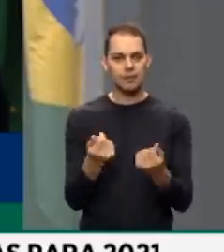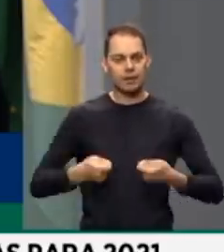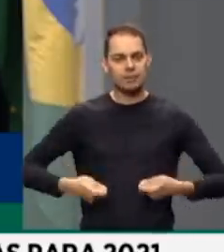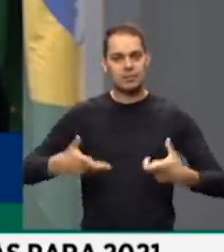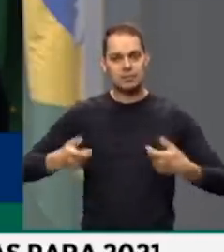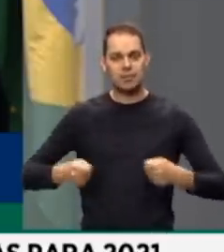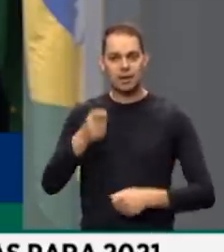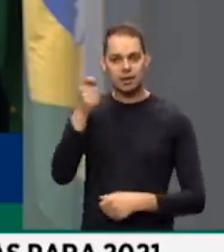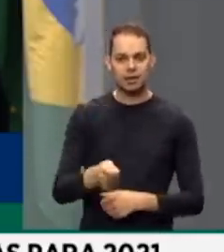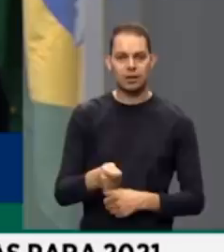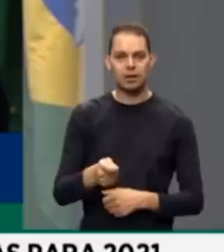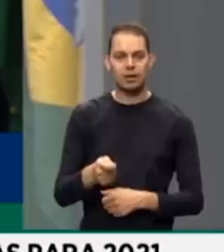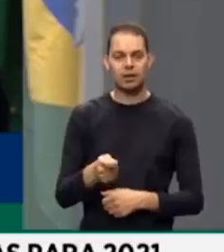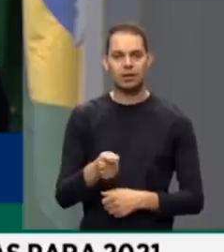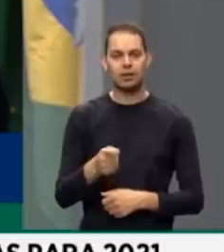Um saldo de mais de